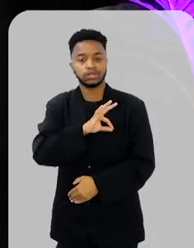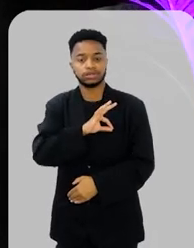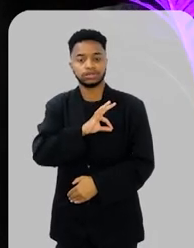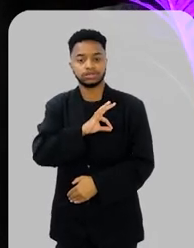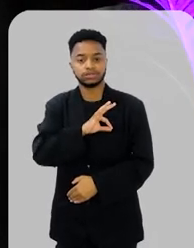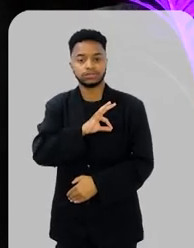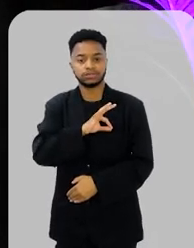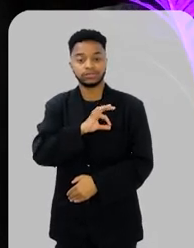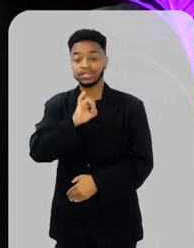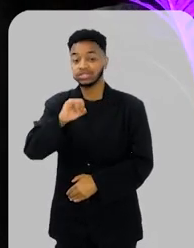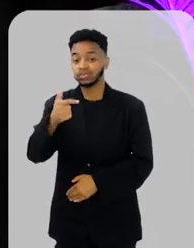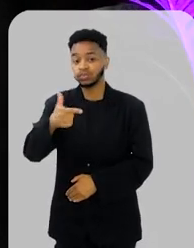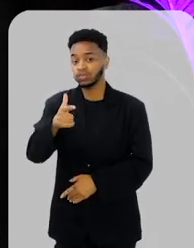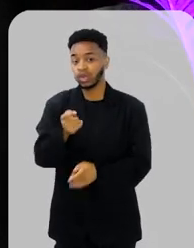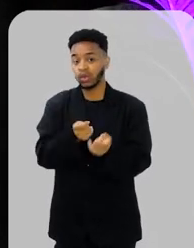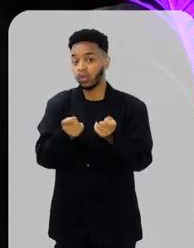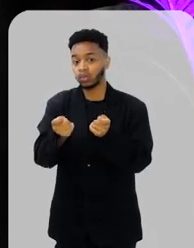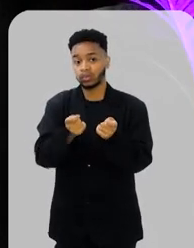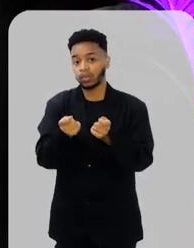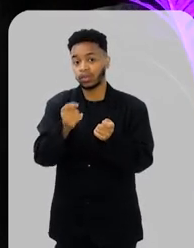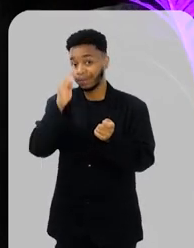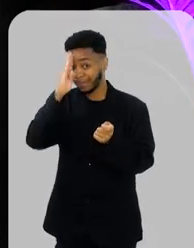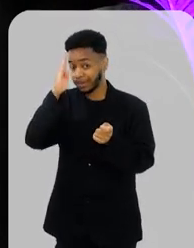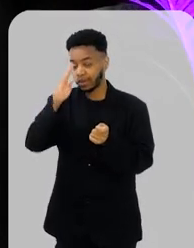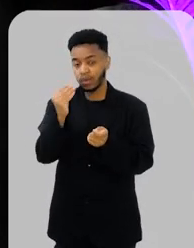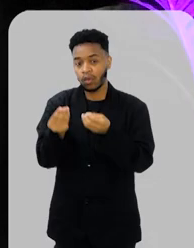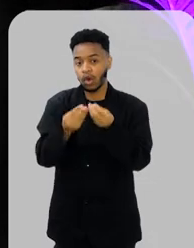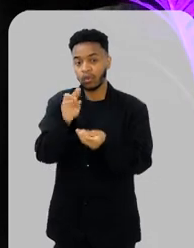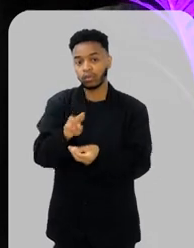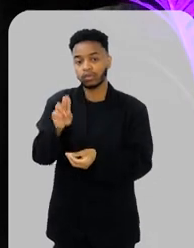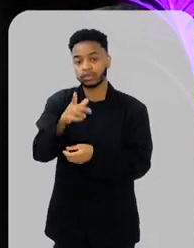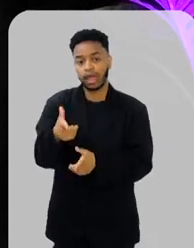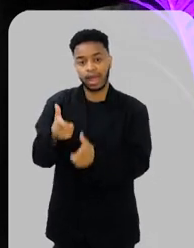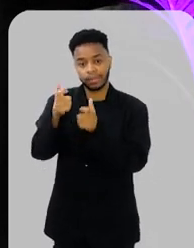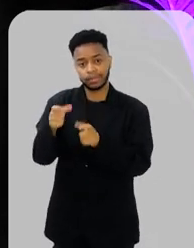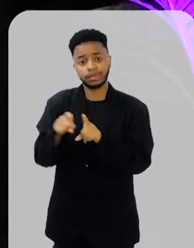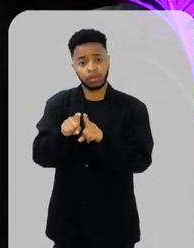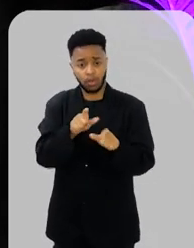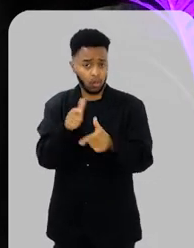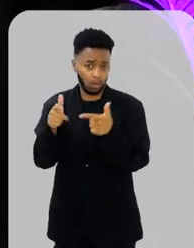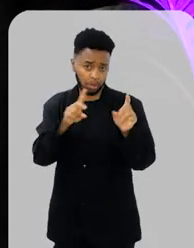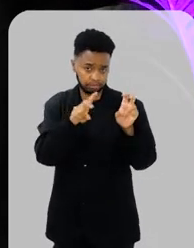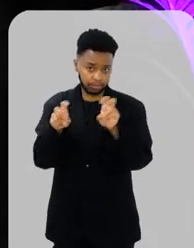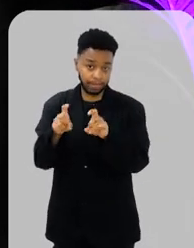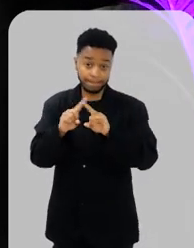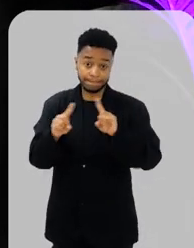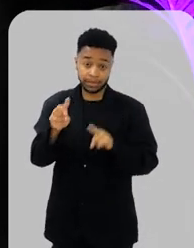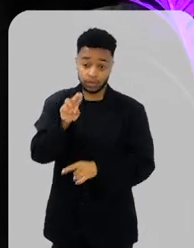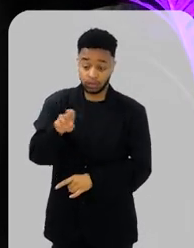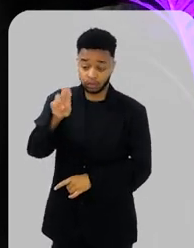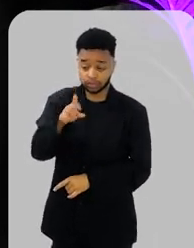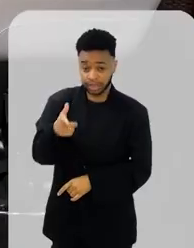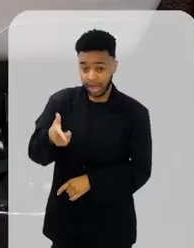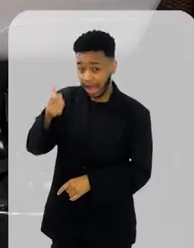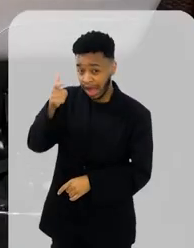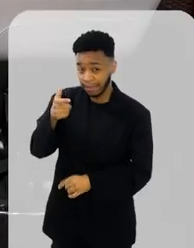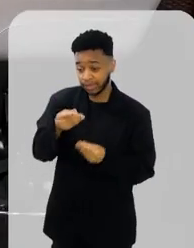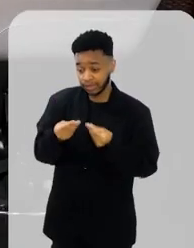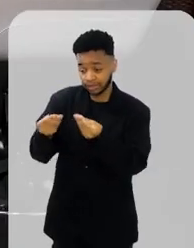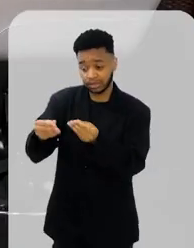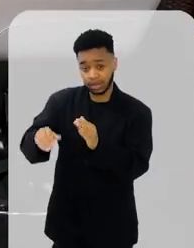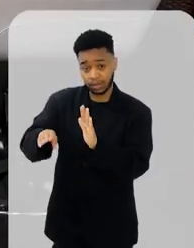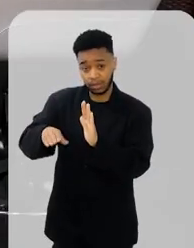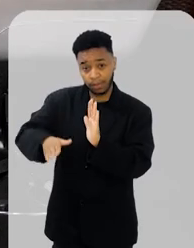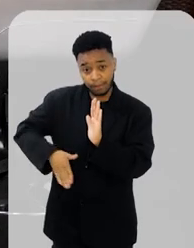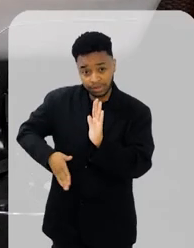polícia em que não tenha rígidos controles, sobretudo do armamento. Claro que de outras práticas também, mas esse armamento que chega na